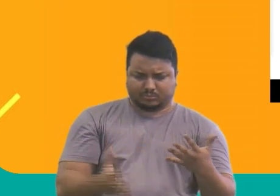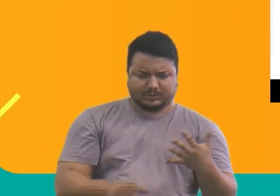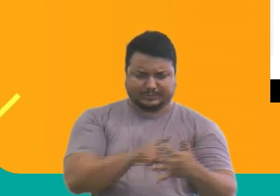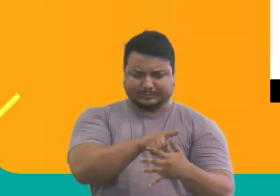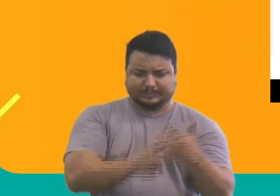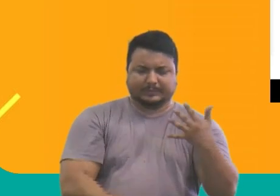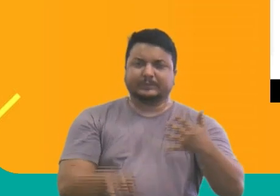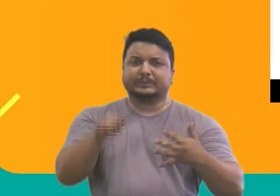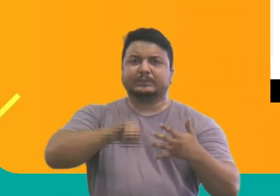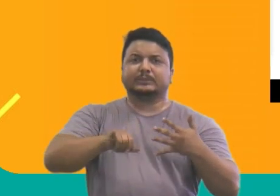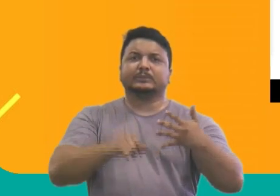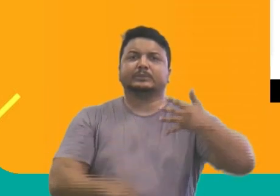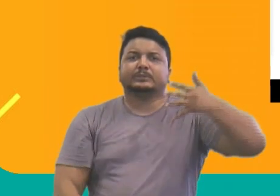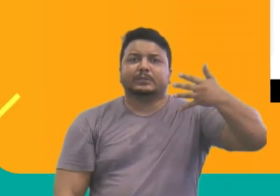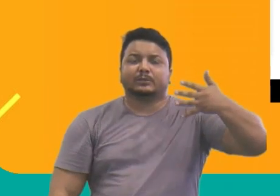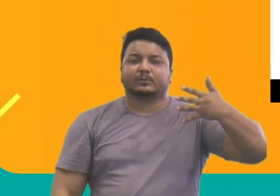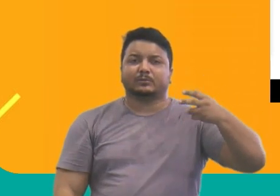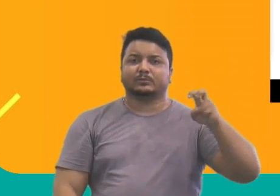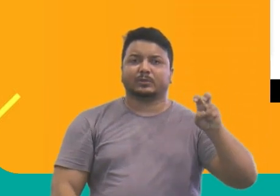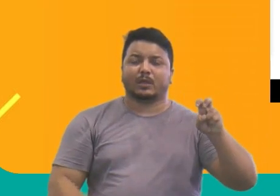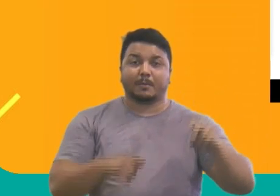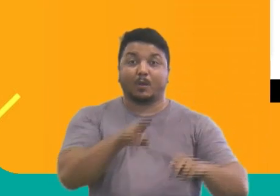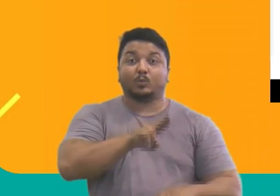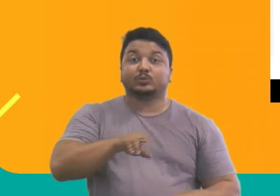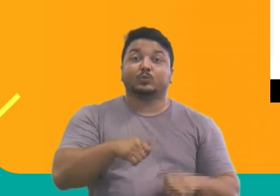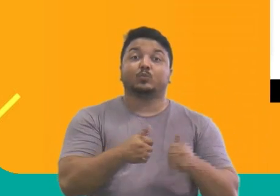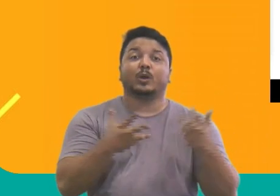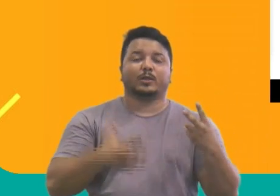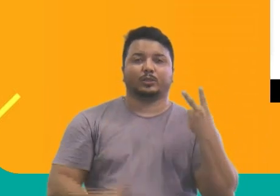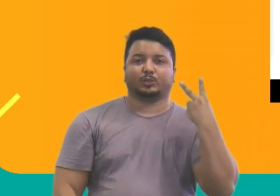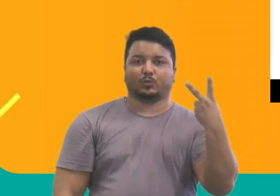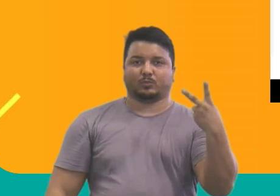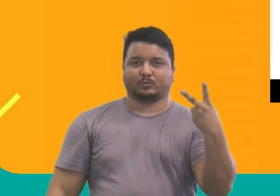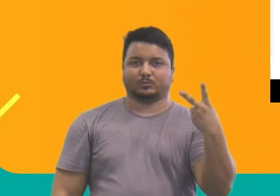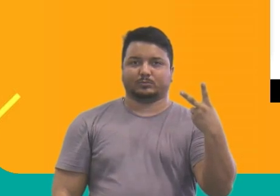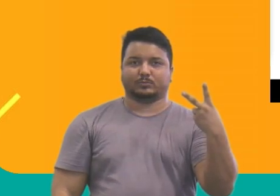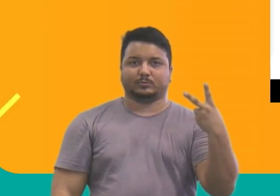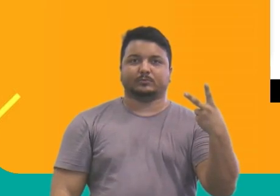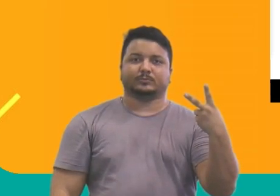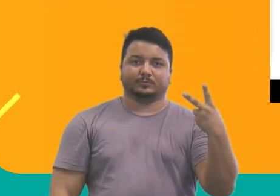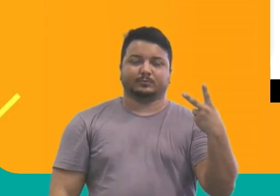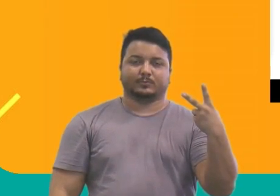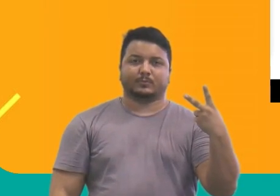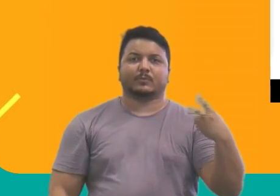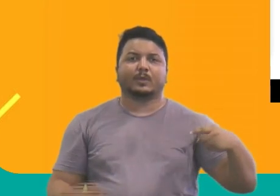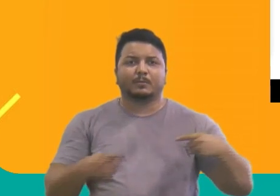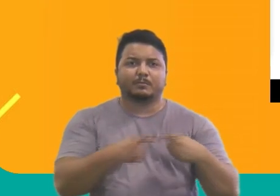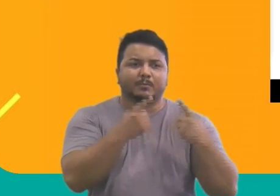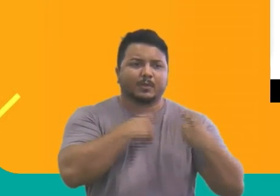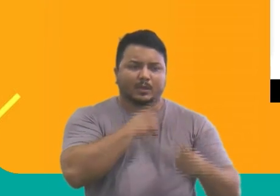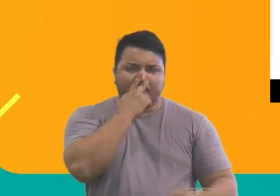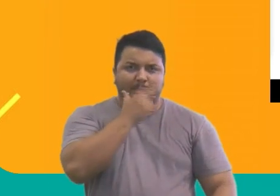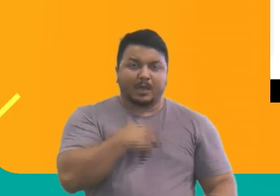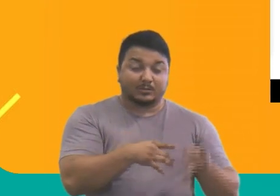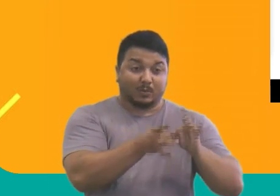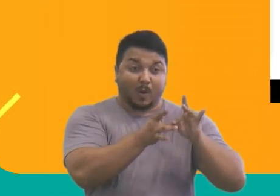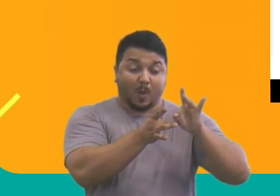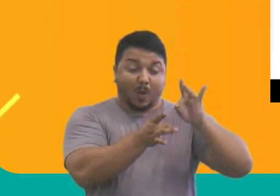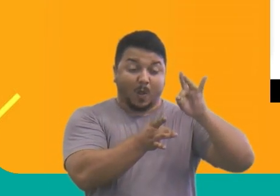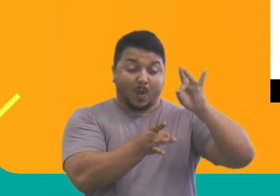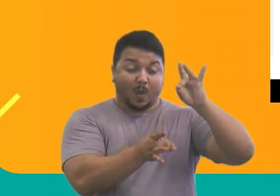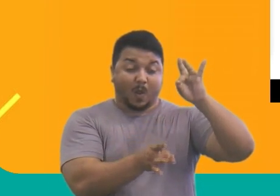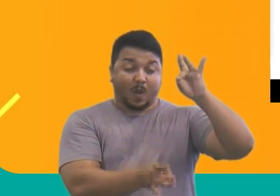substâncias, você só vai usar duas. É bem assim uma referência do lobo mau, tá? Uma reação bem grande, mas eu só vou